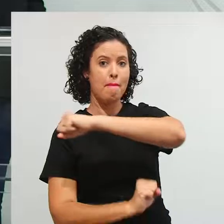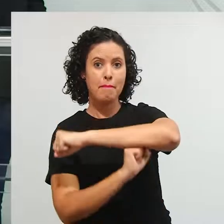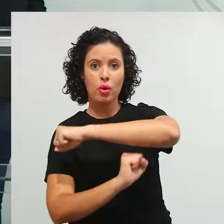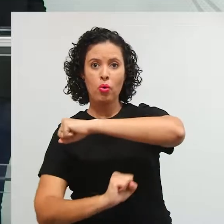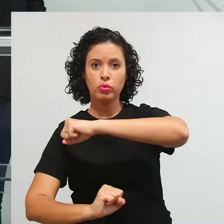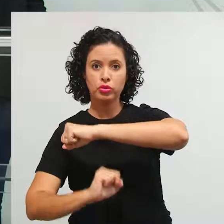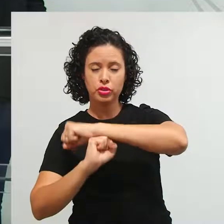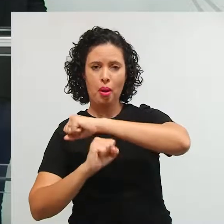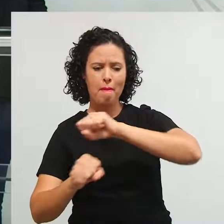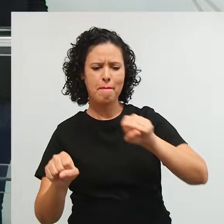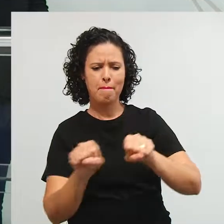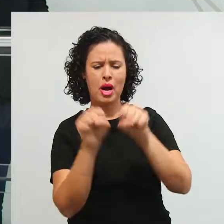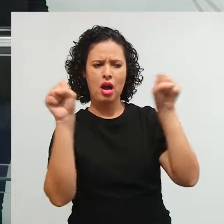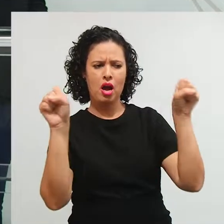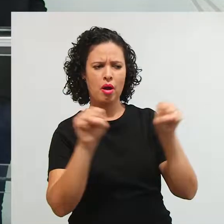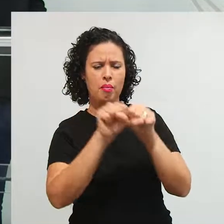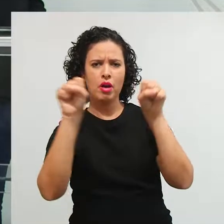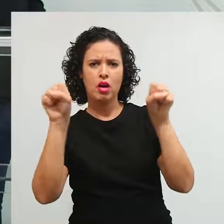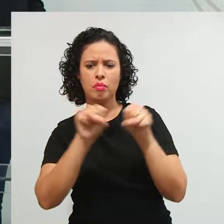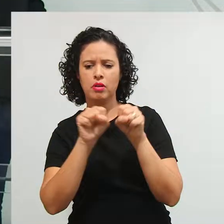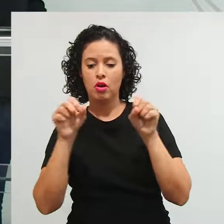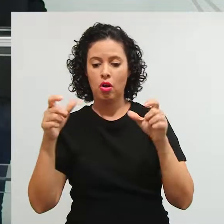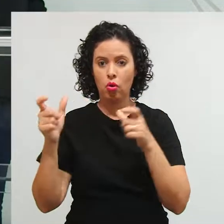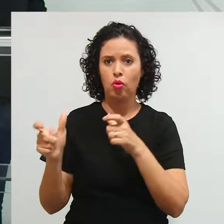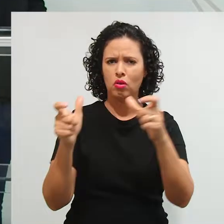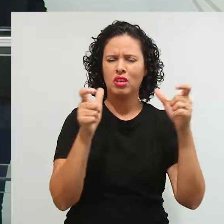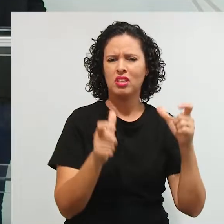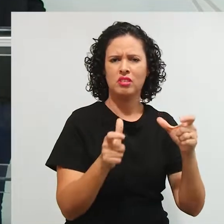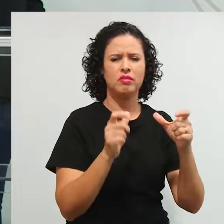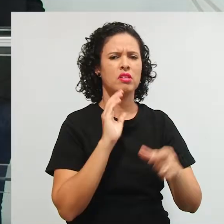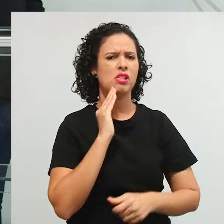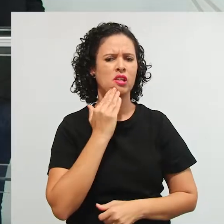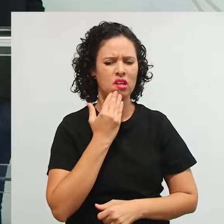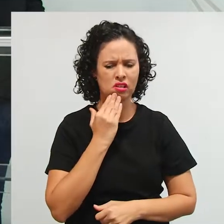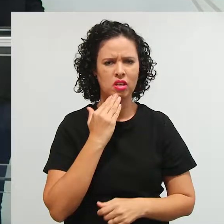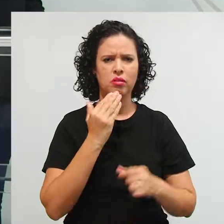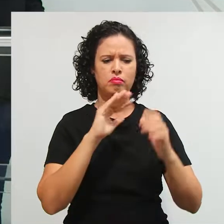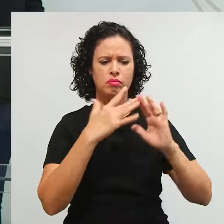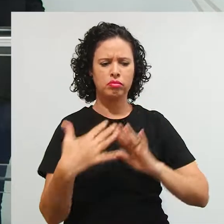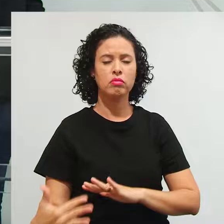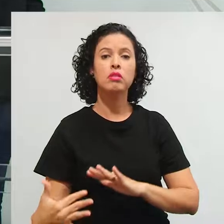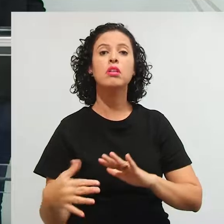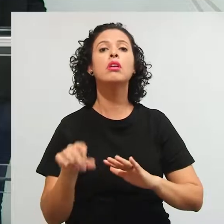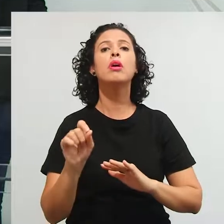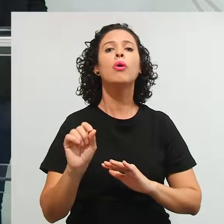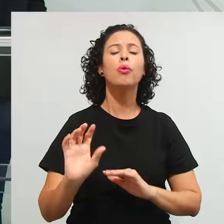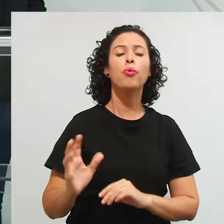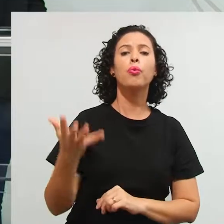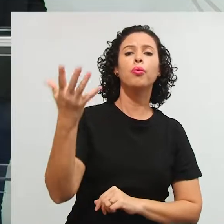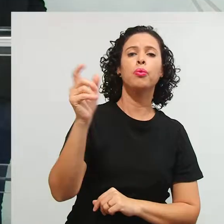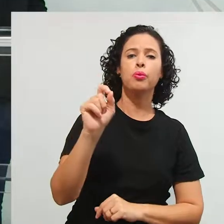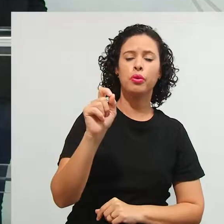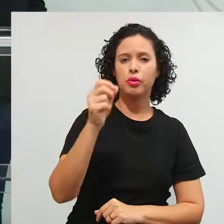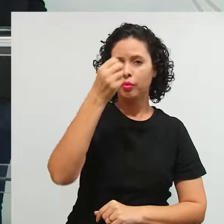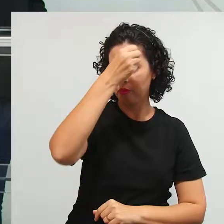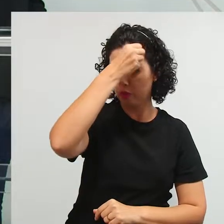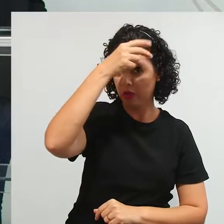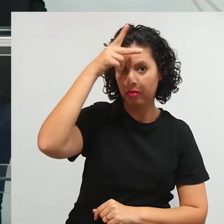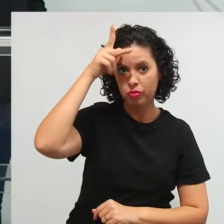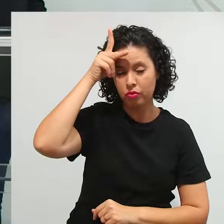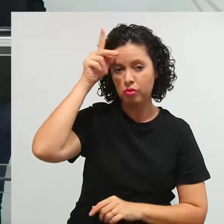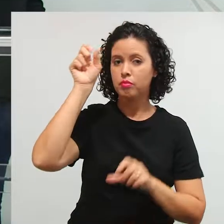pontes. Então, vários locais foram destruídos. Neste caso, o